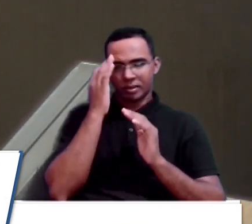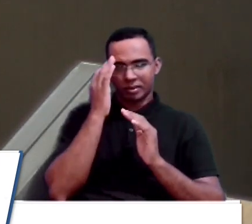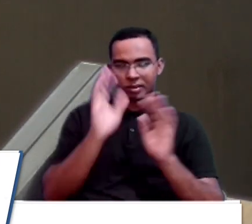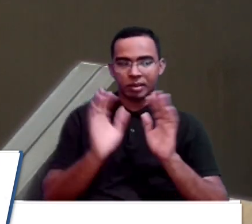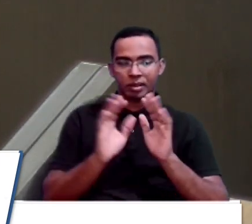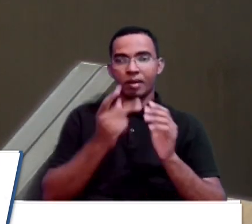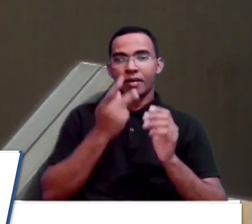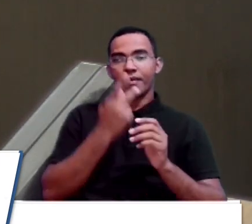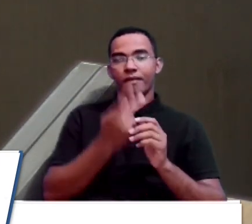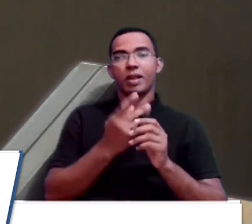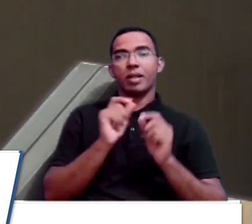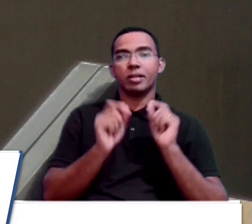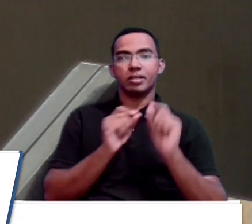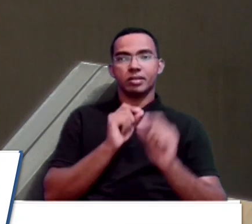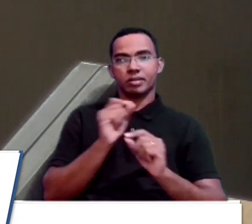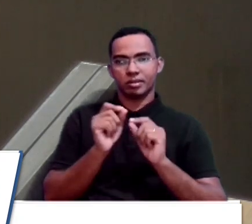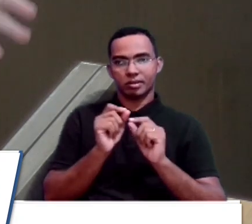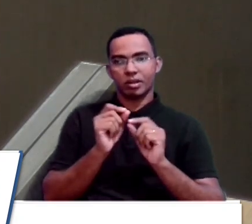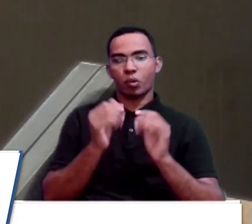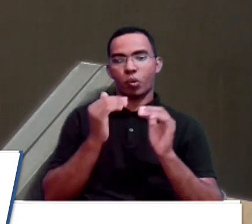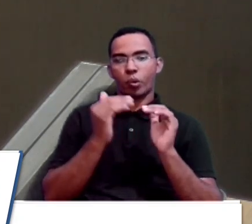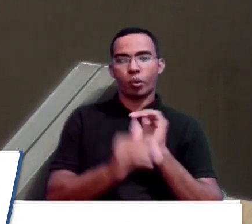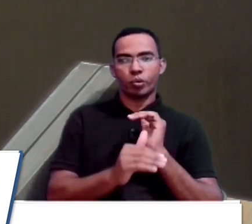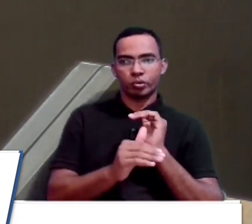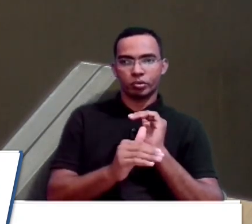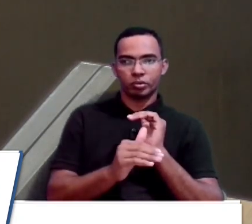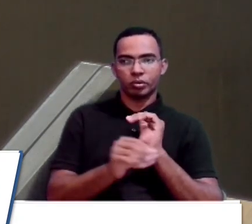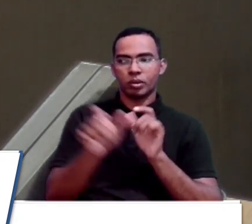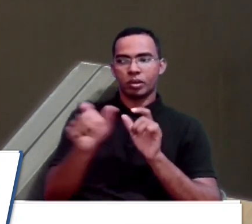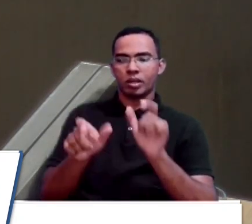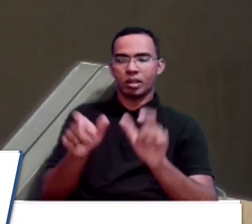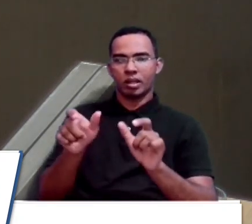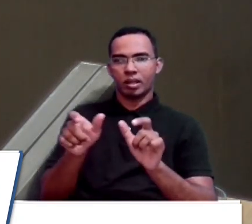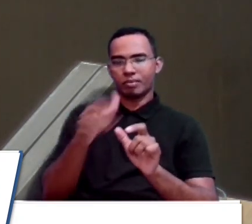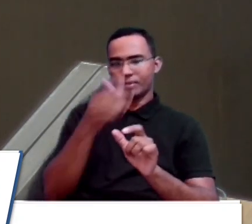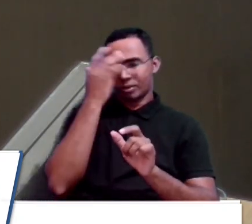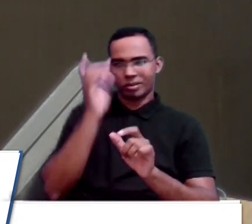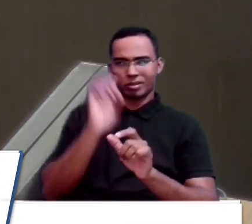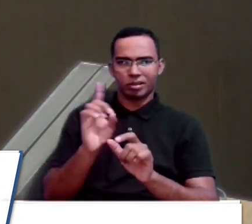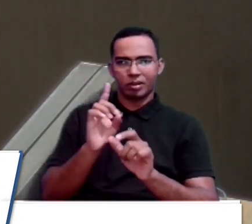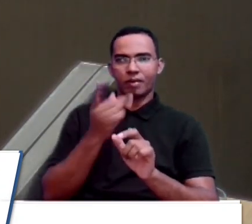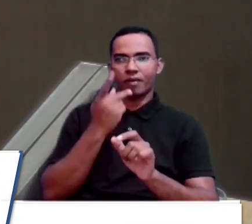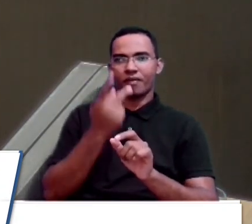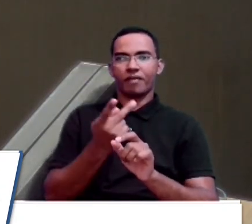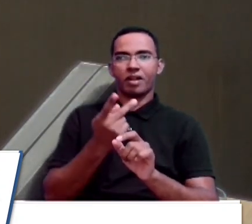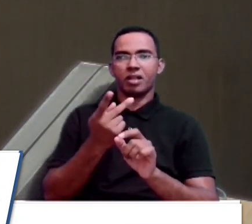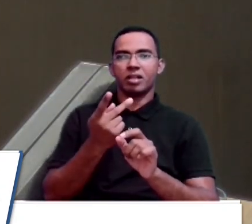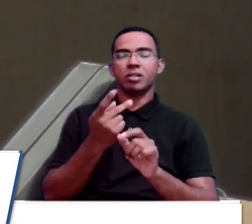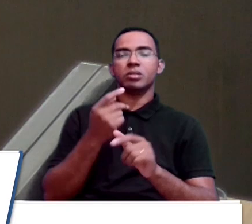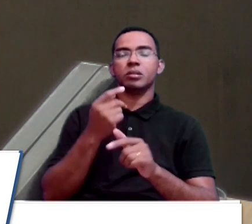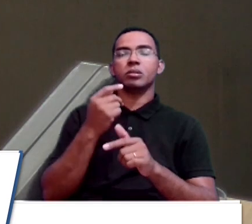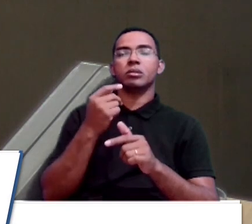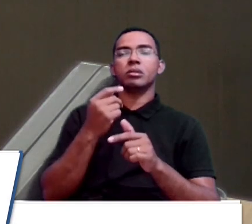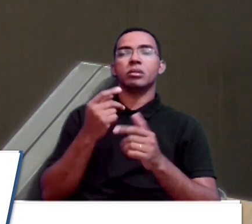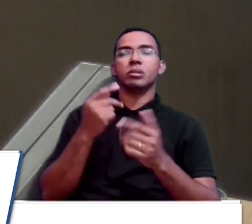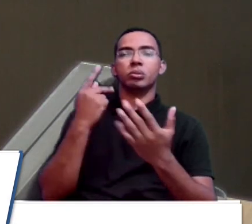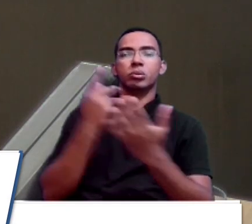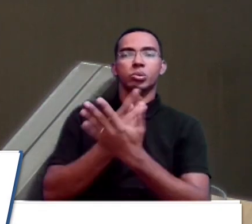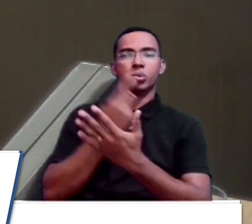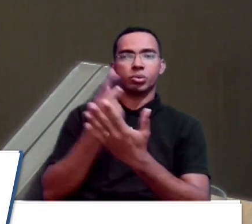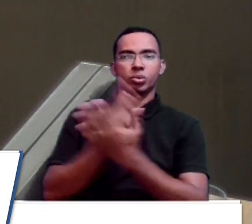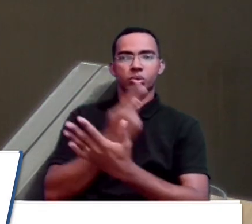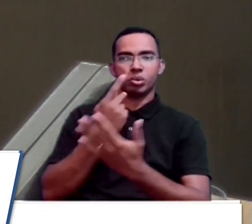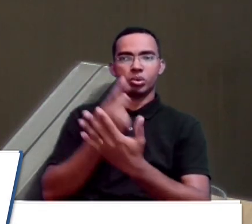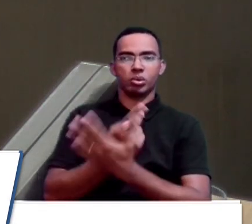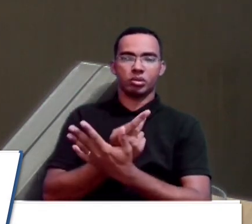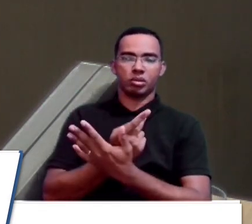falando contra a pessoa. Nós estamos falando das atitudes erradas. É isso